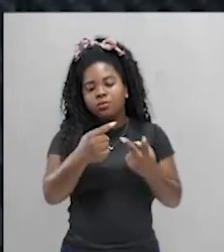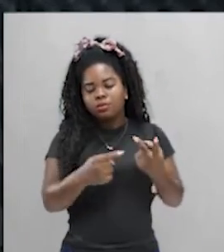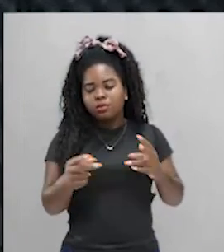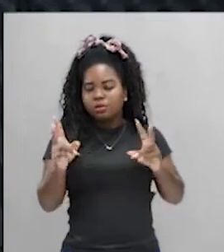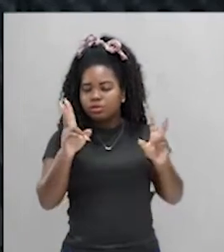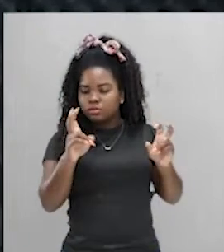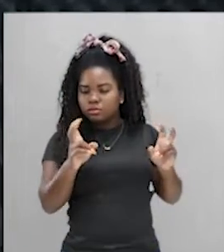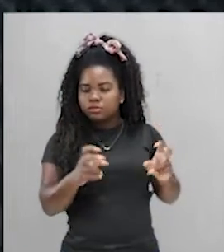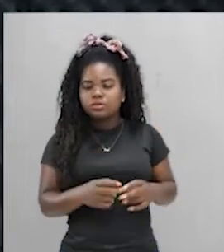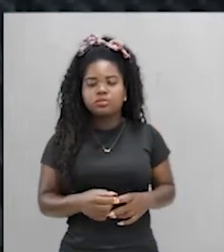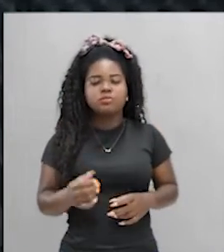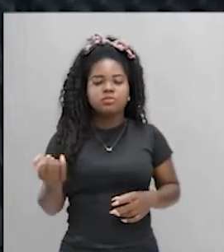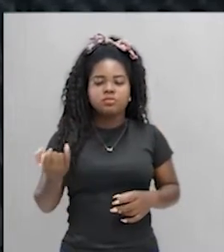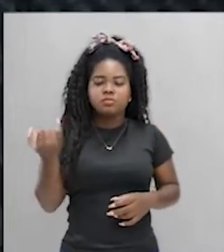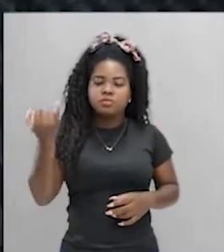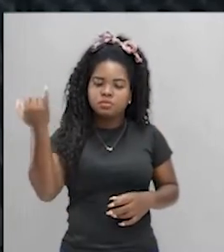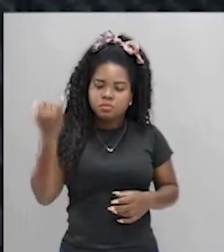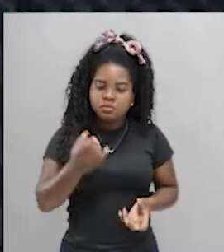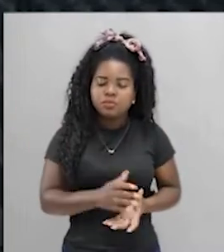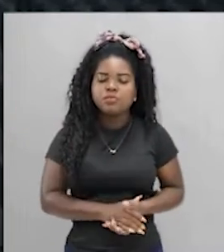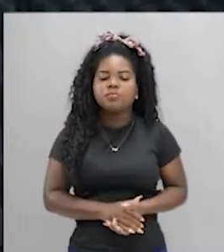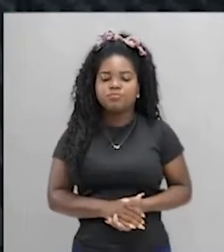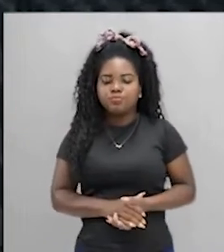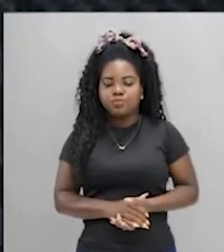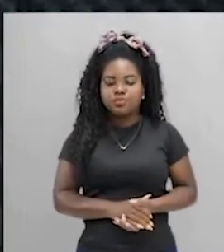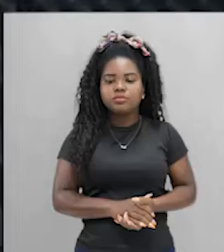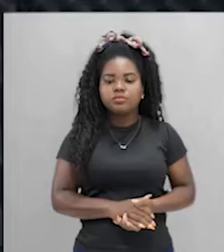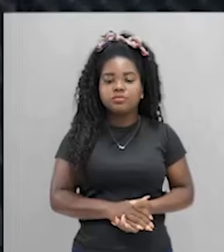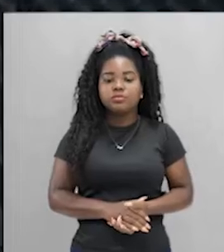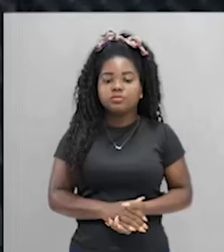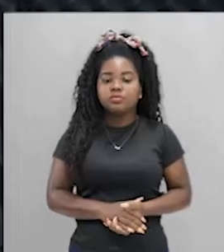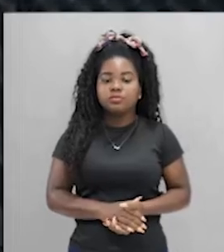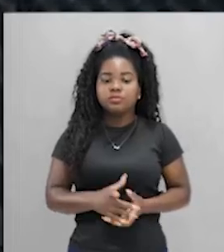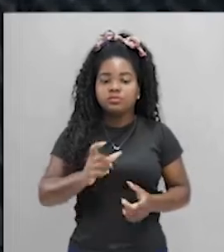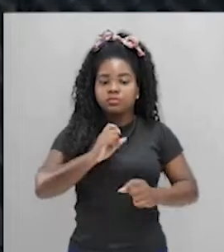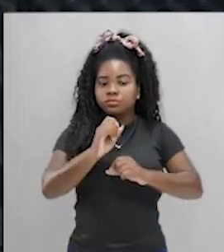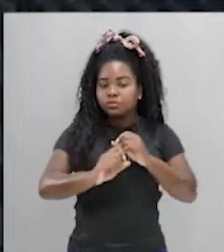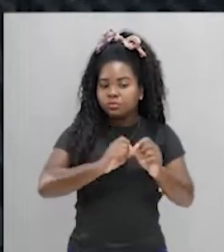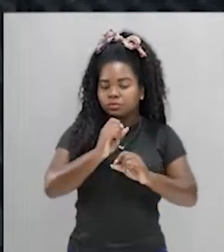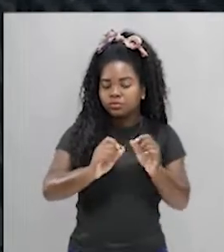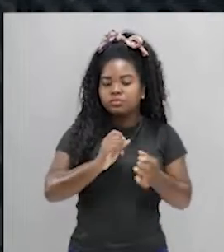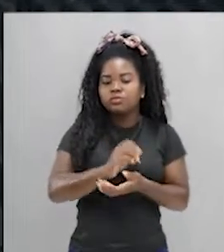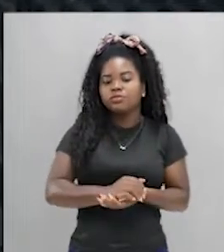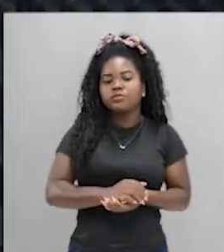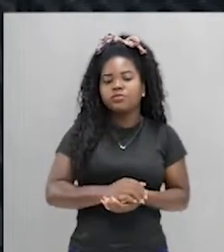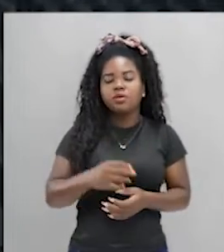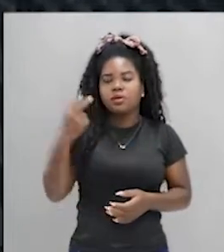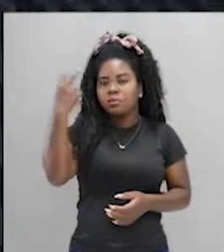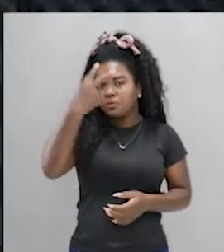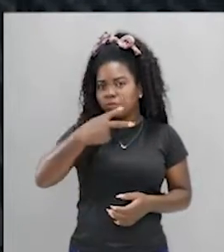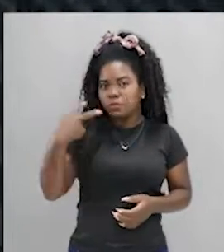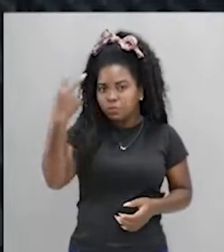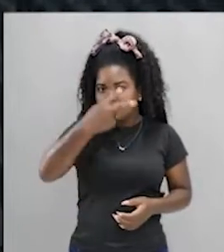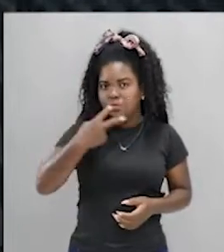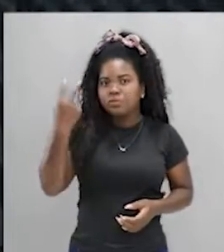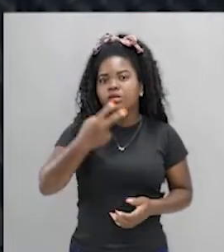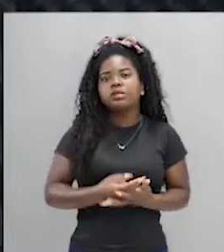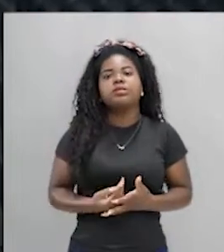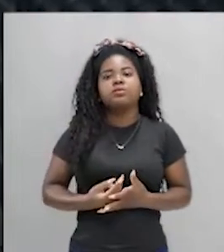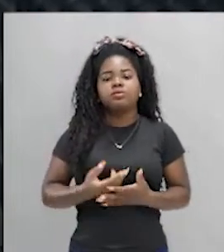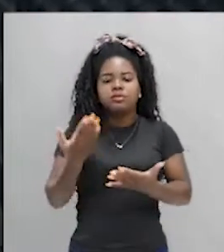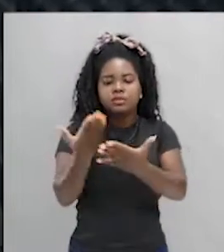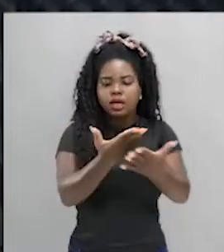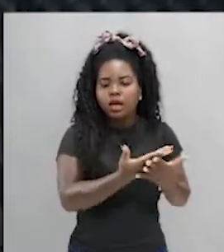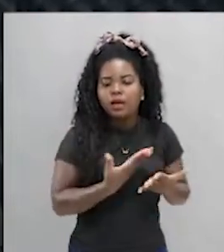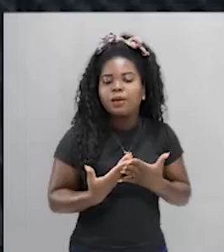gostosos, extremamente interessantes e instigantes, né? O ideal é a gente ter uma aula inteira de quase 2 horas só sobre um e muito tempo de estudo sobre